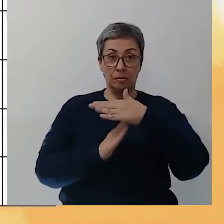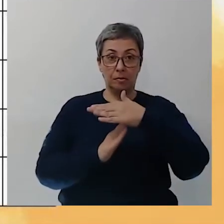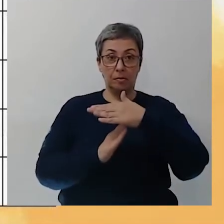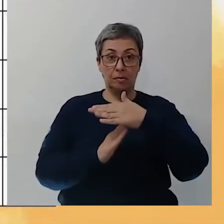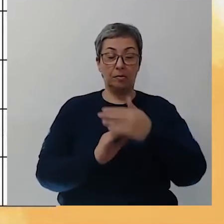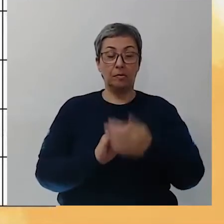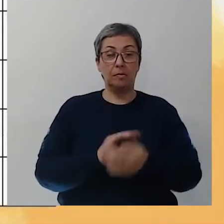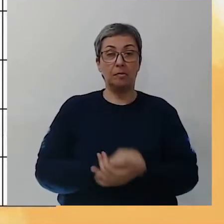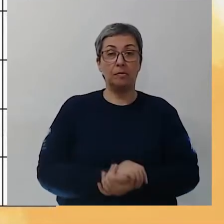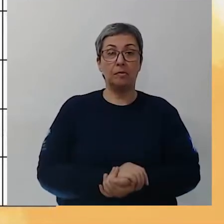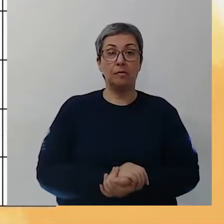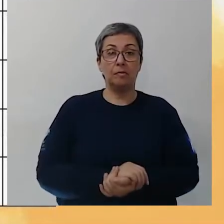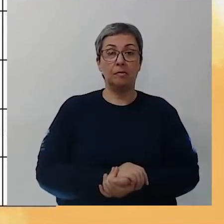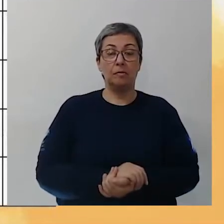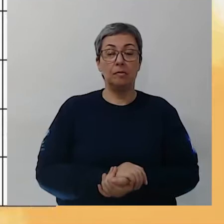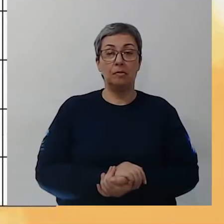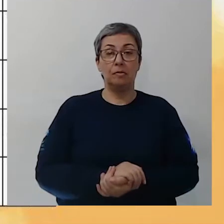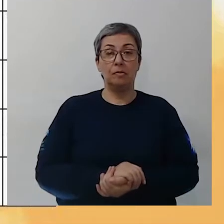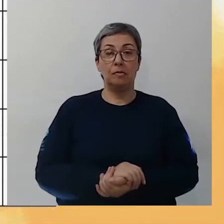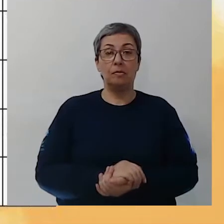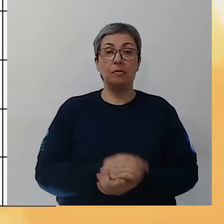limites,